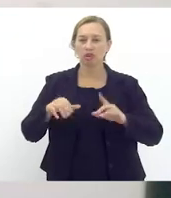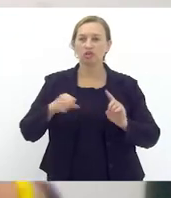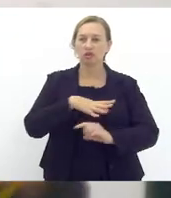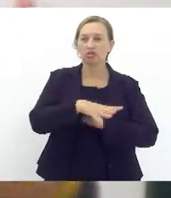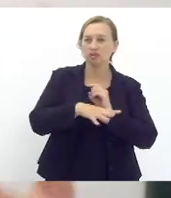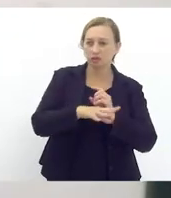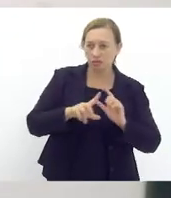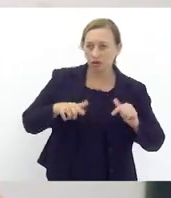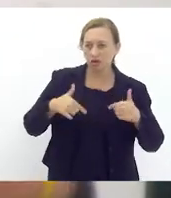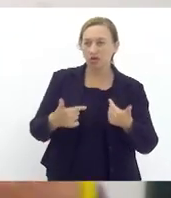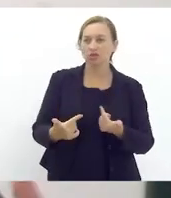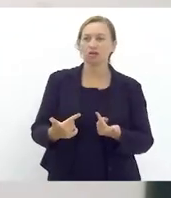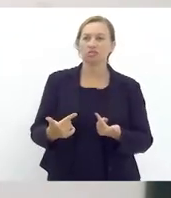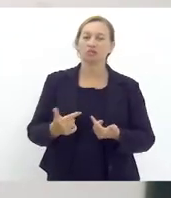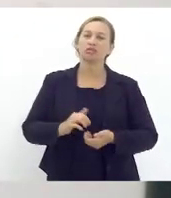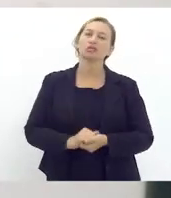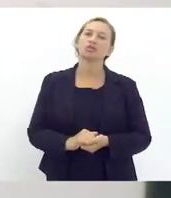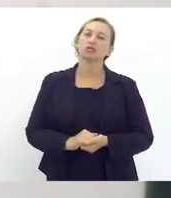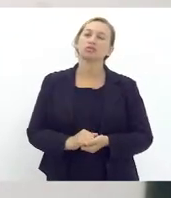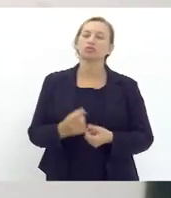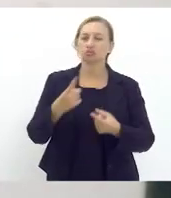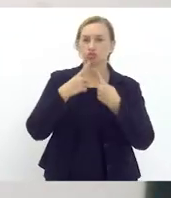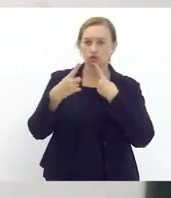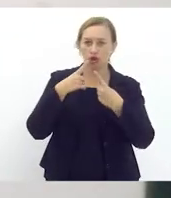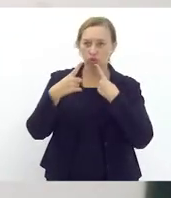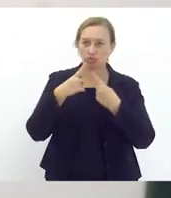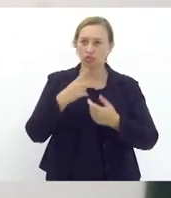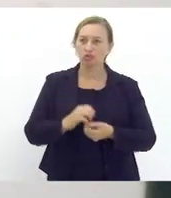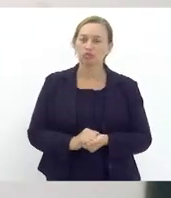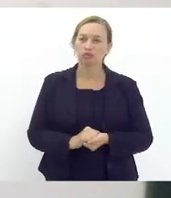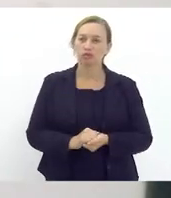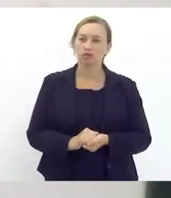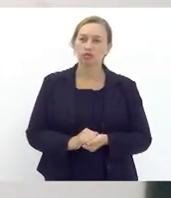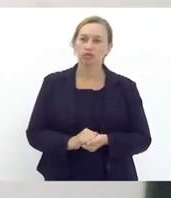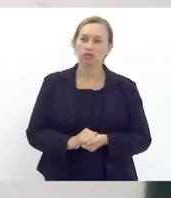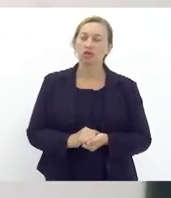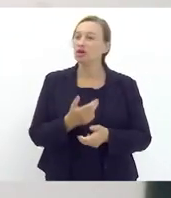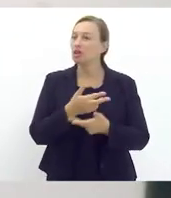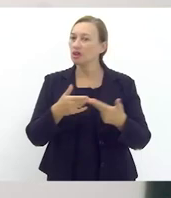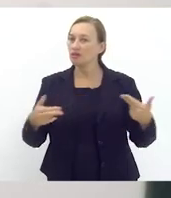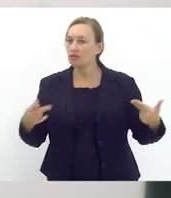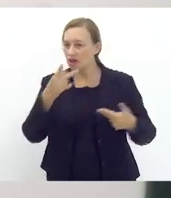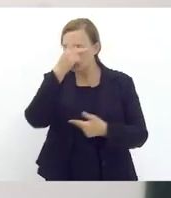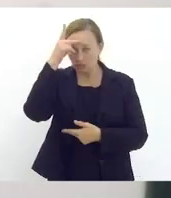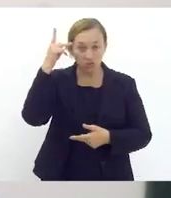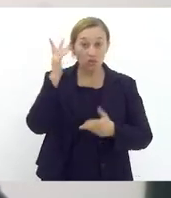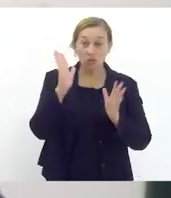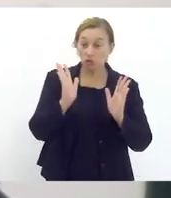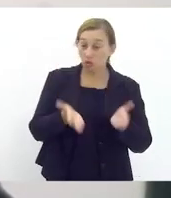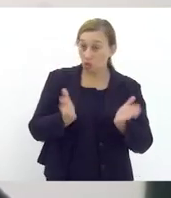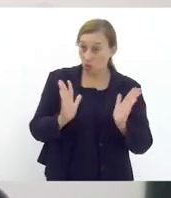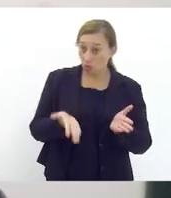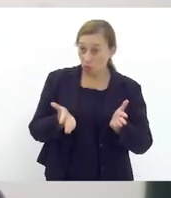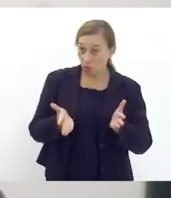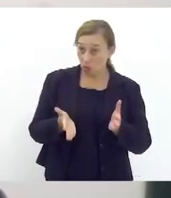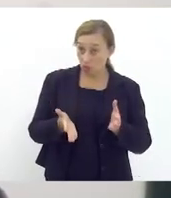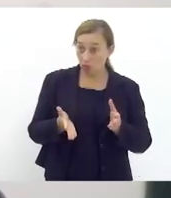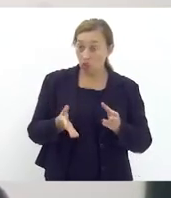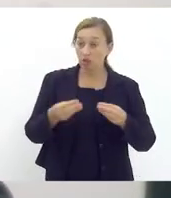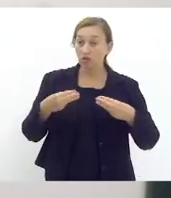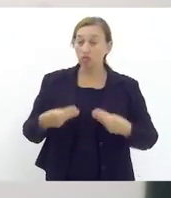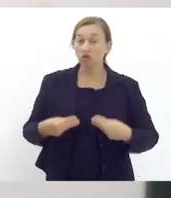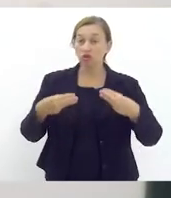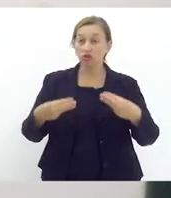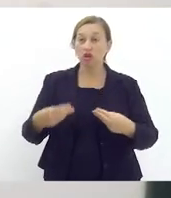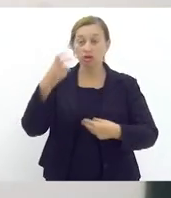participativo frequente no diálogo e muitas das pessoas que hoje estão compondo ministério da